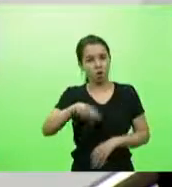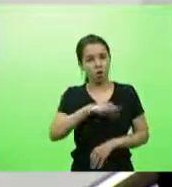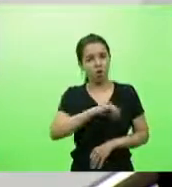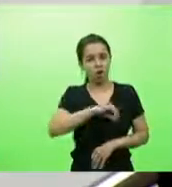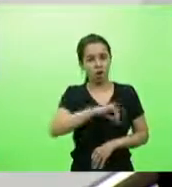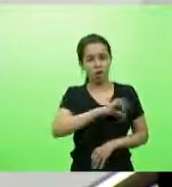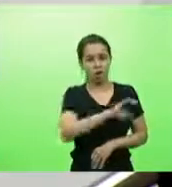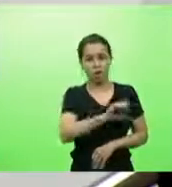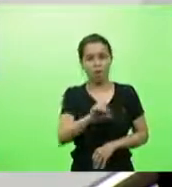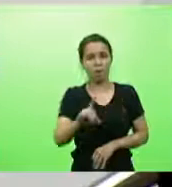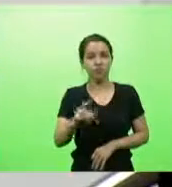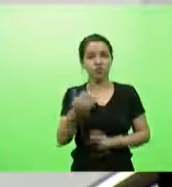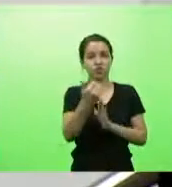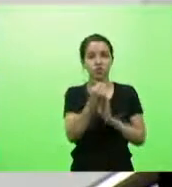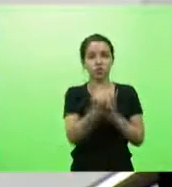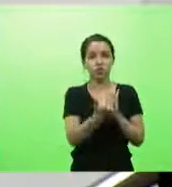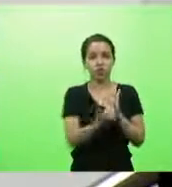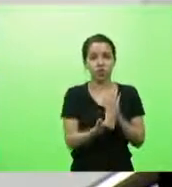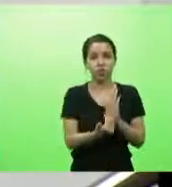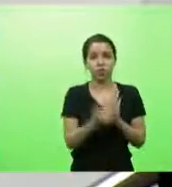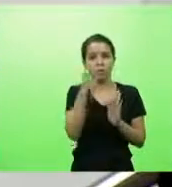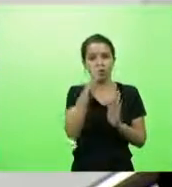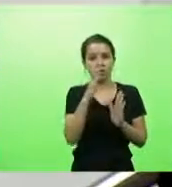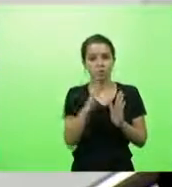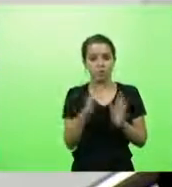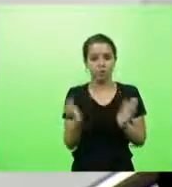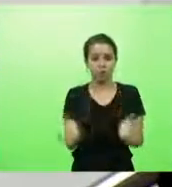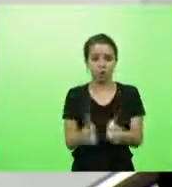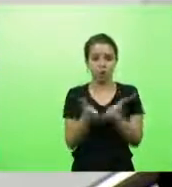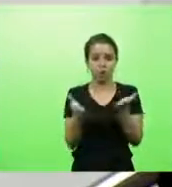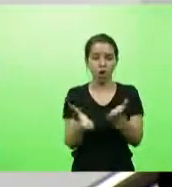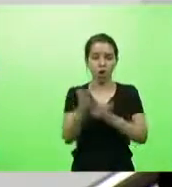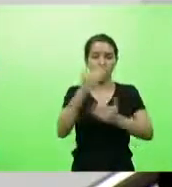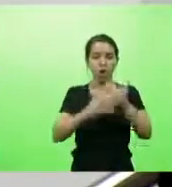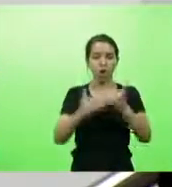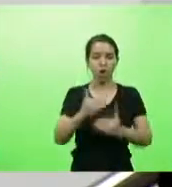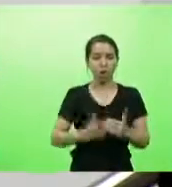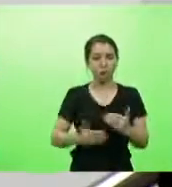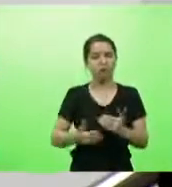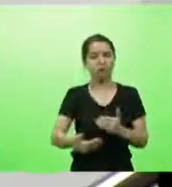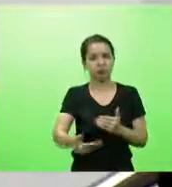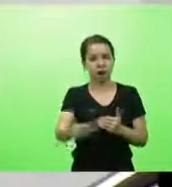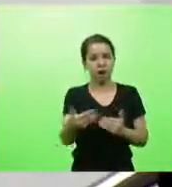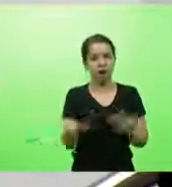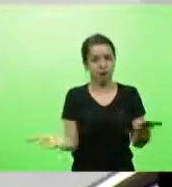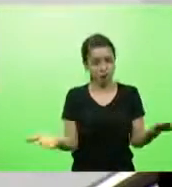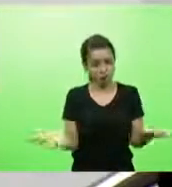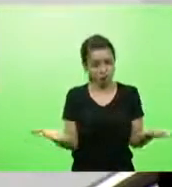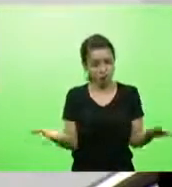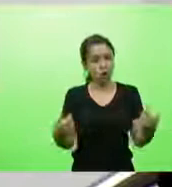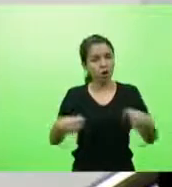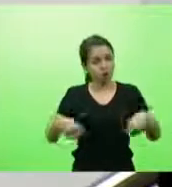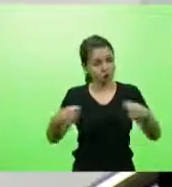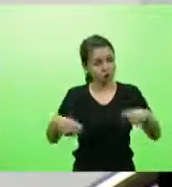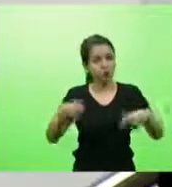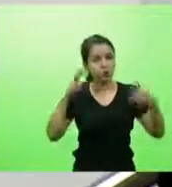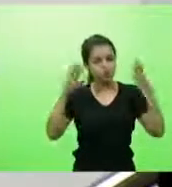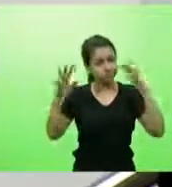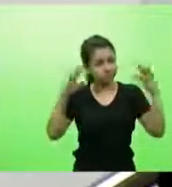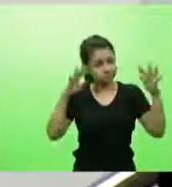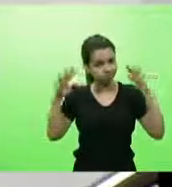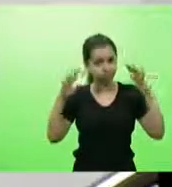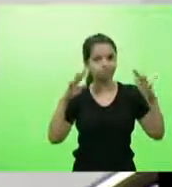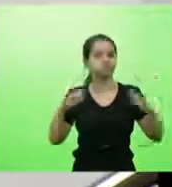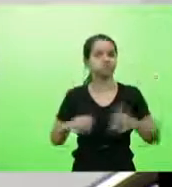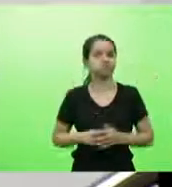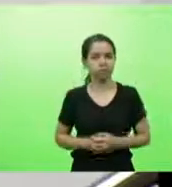Brasil vai empobrecer. Que essa crise seja um bom momento para que nós possamos repensar algumas